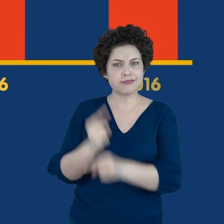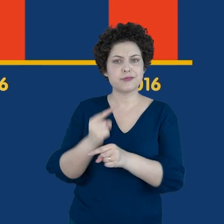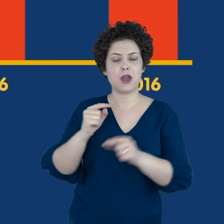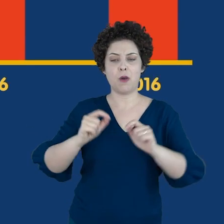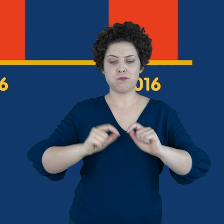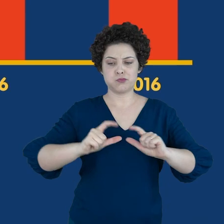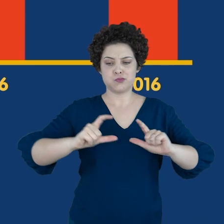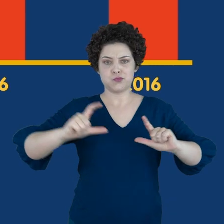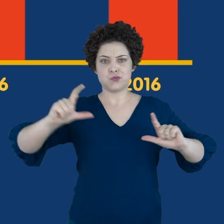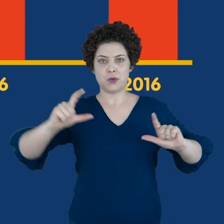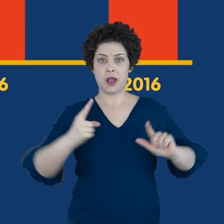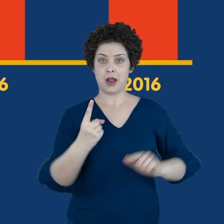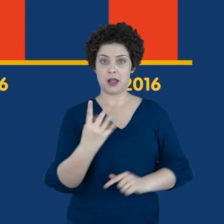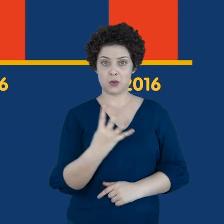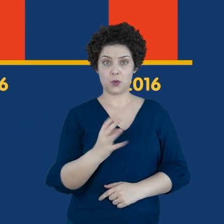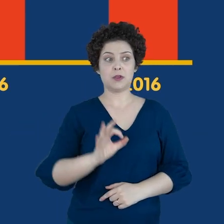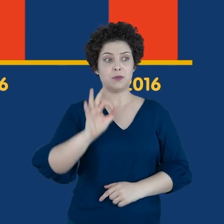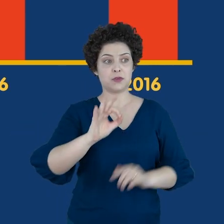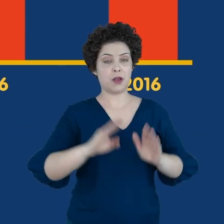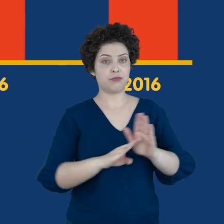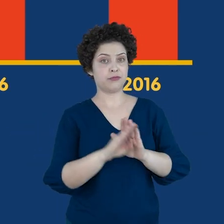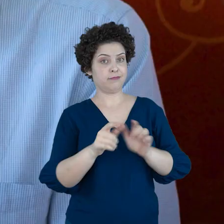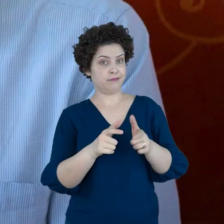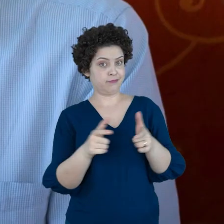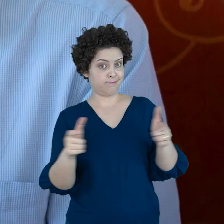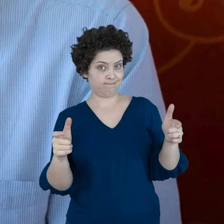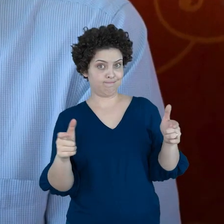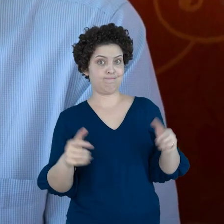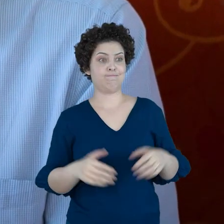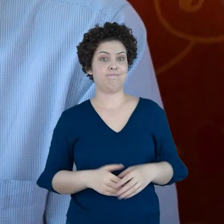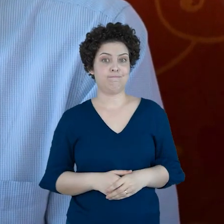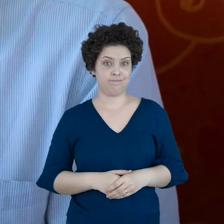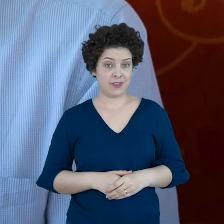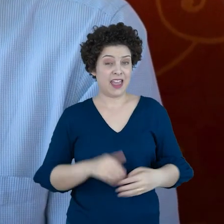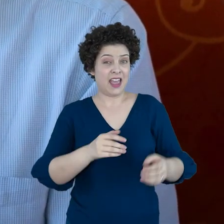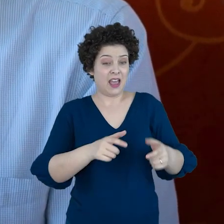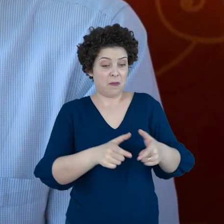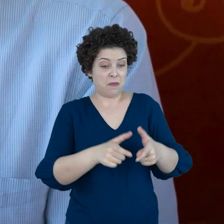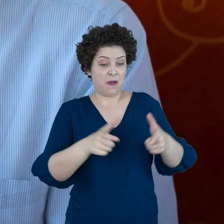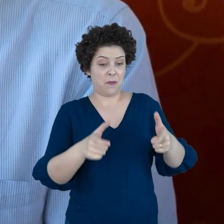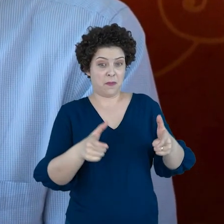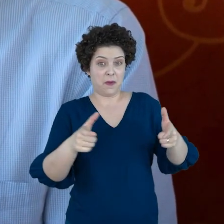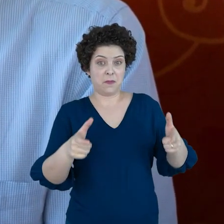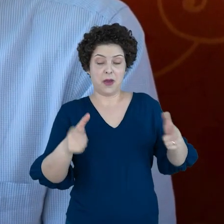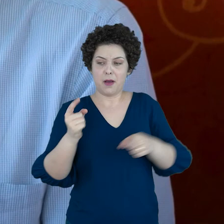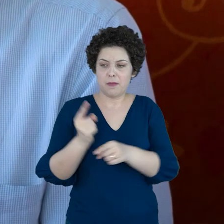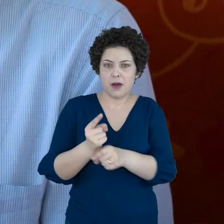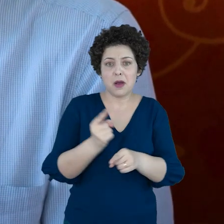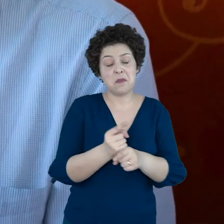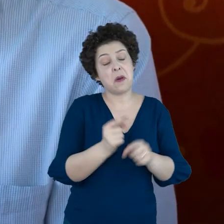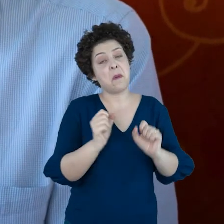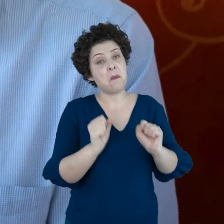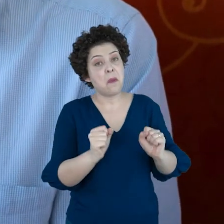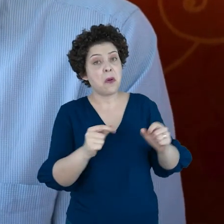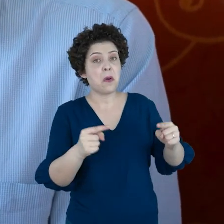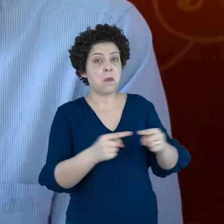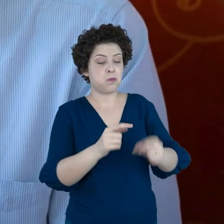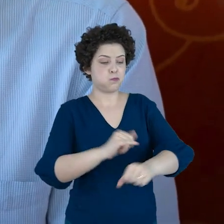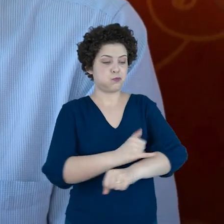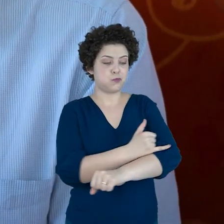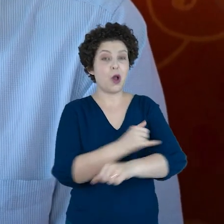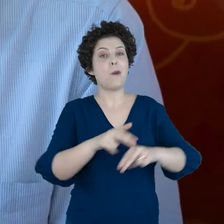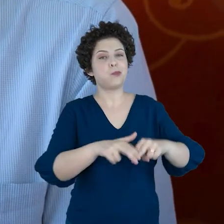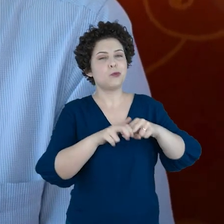cresceu 14% no país. E esses aumentos podem estar relacionados à